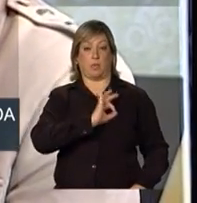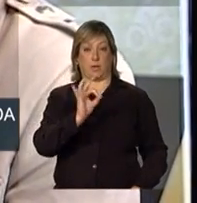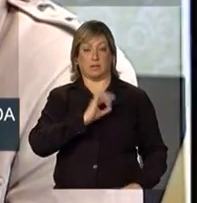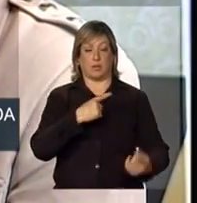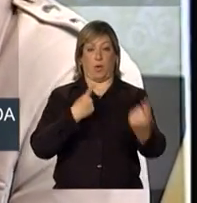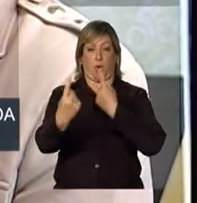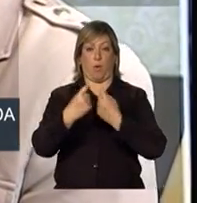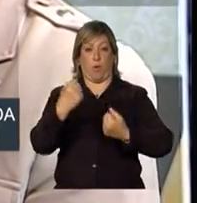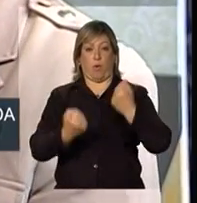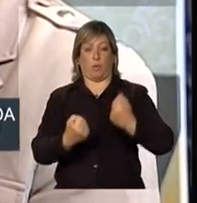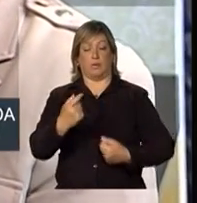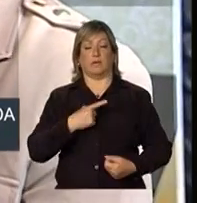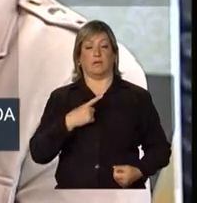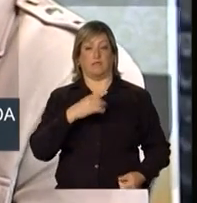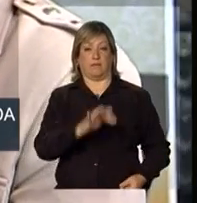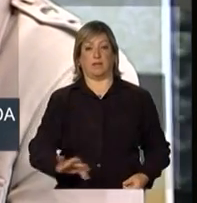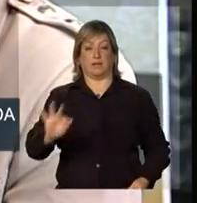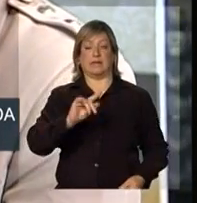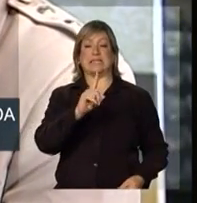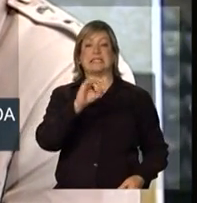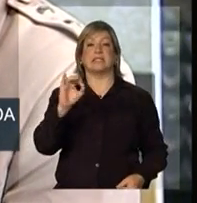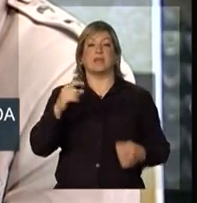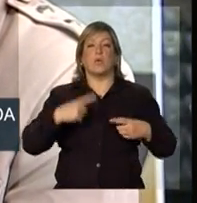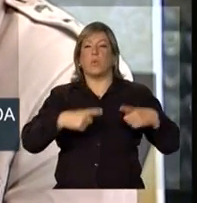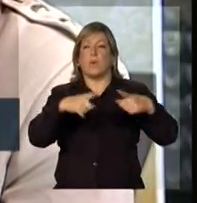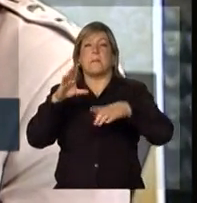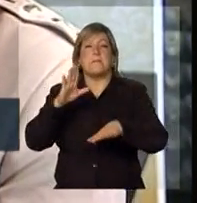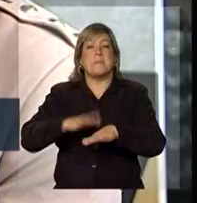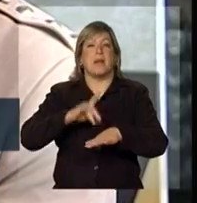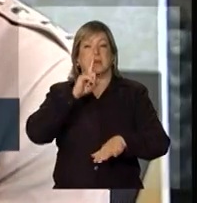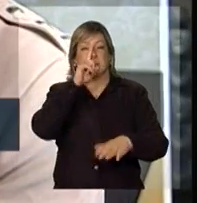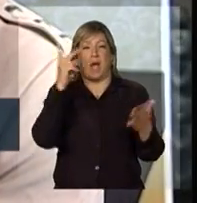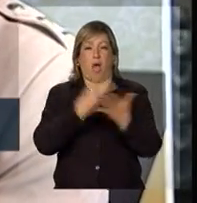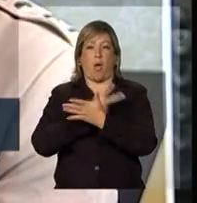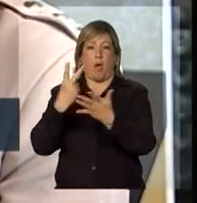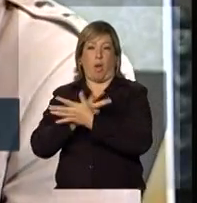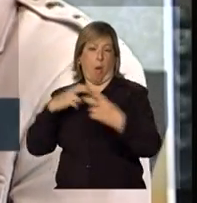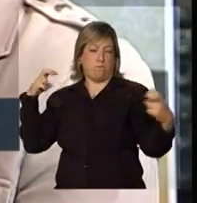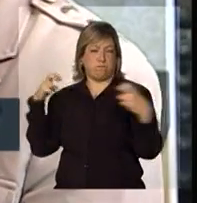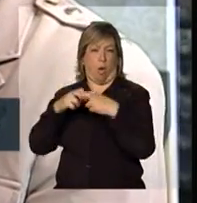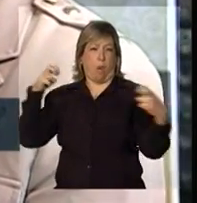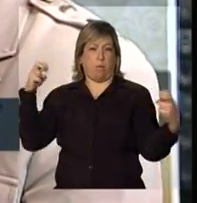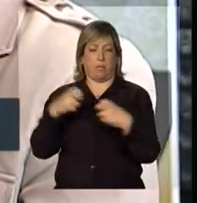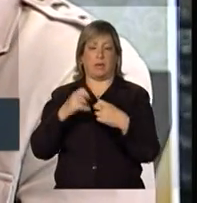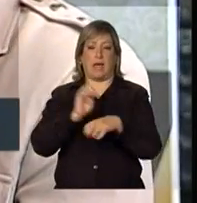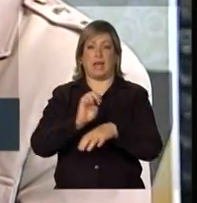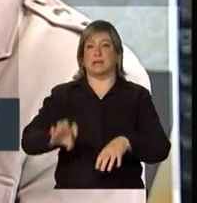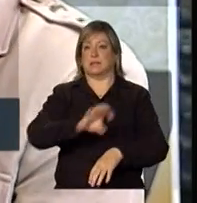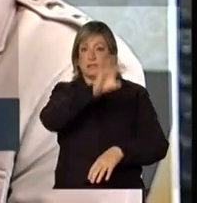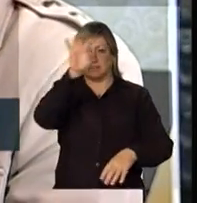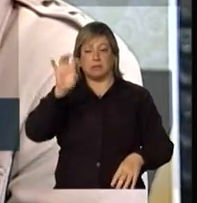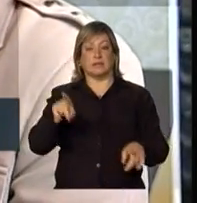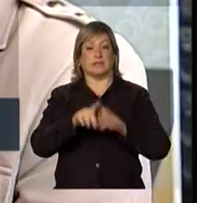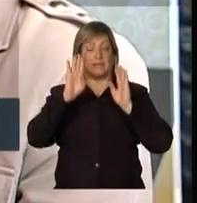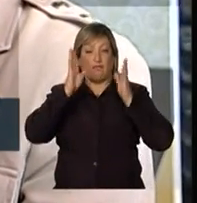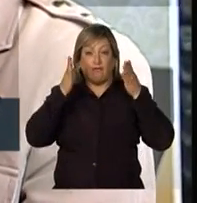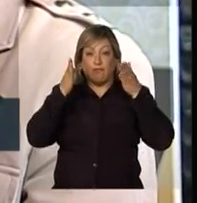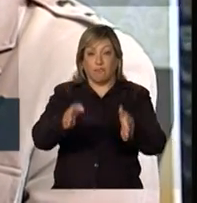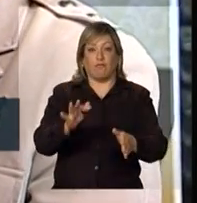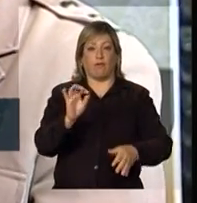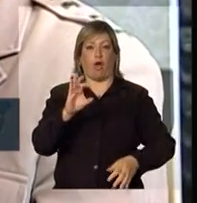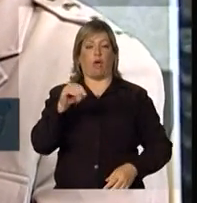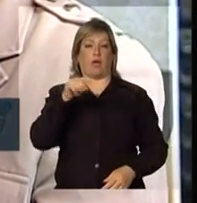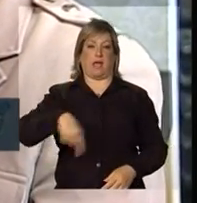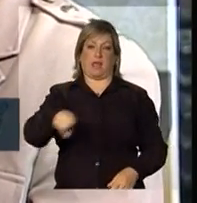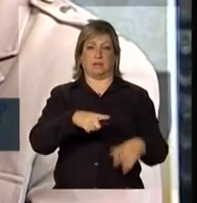Federal nós selecionamos os 100 trechos mais críticos que ocorrem em vários estados e vamos focar nesses trechos